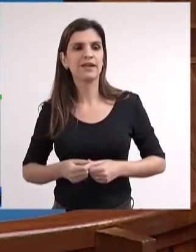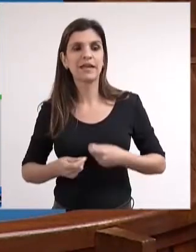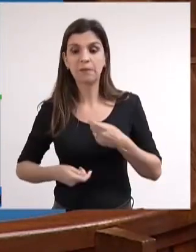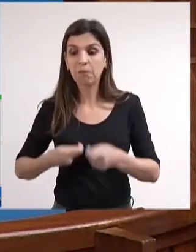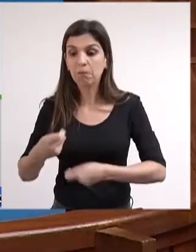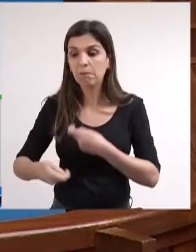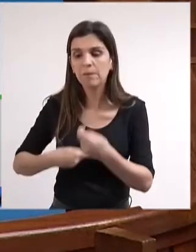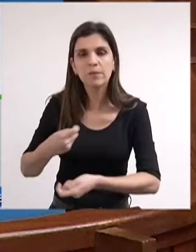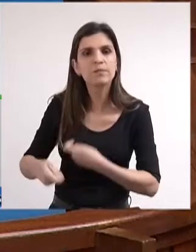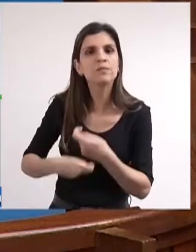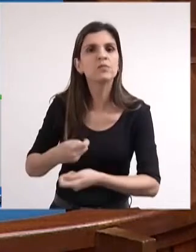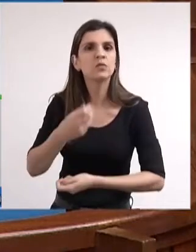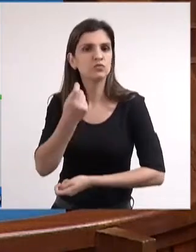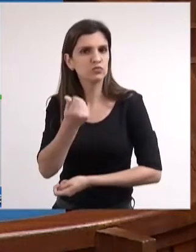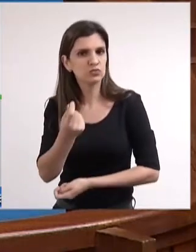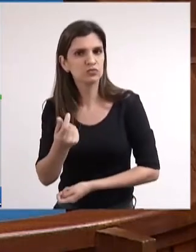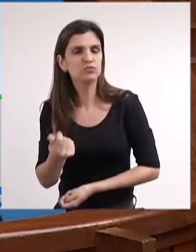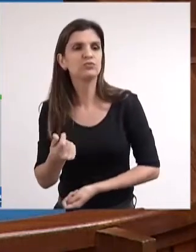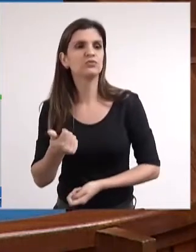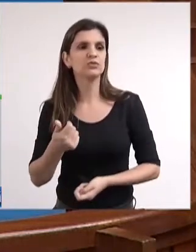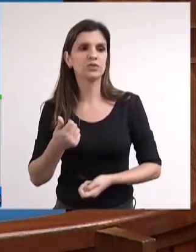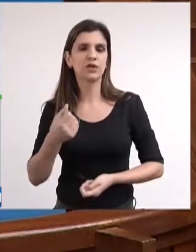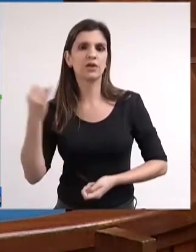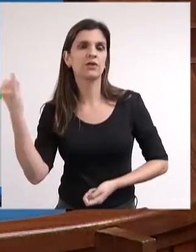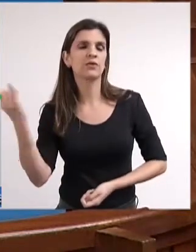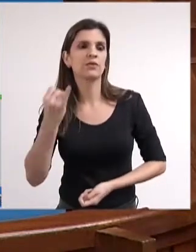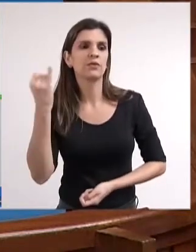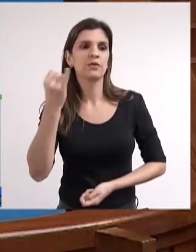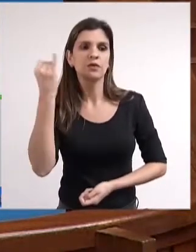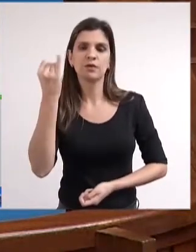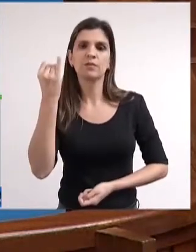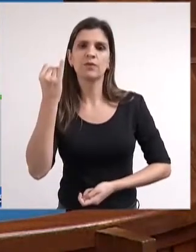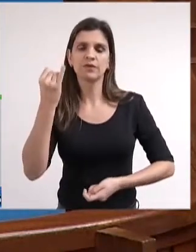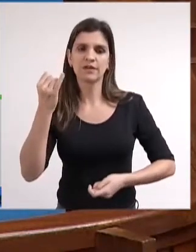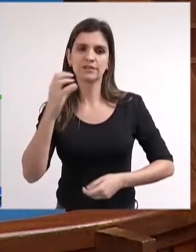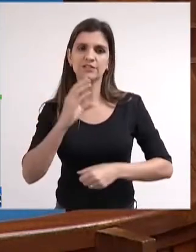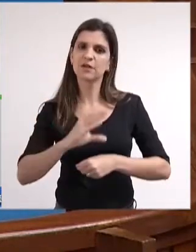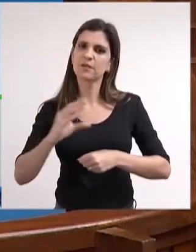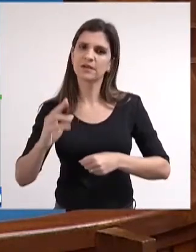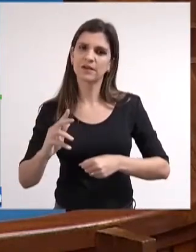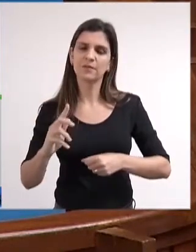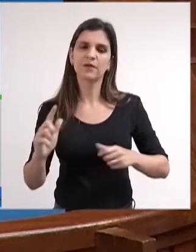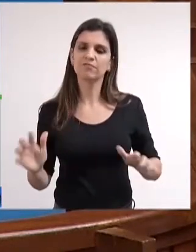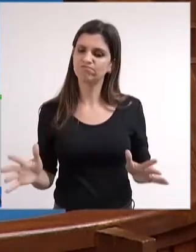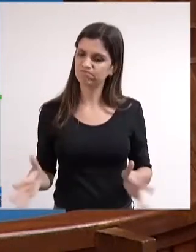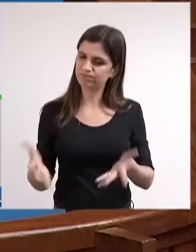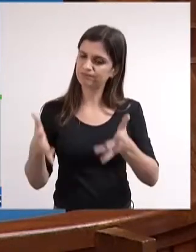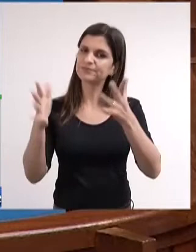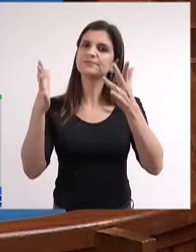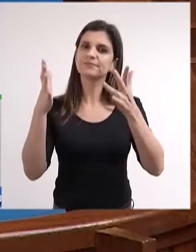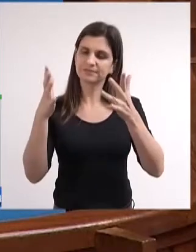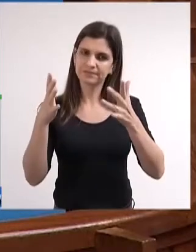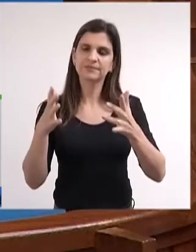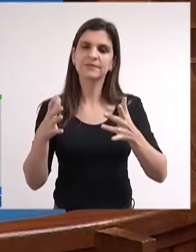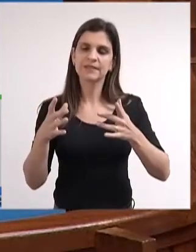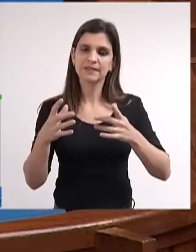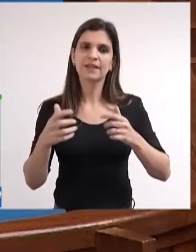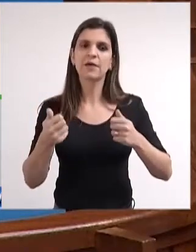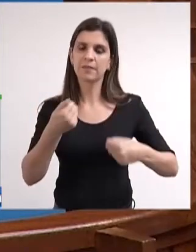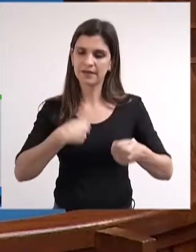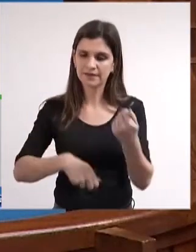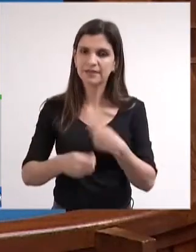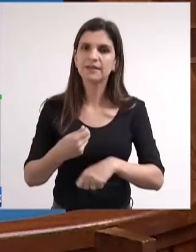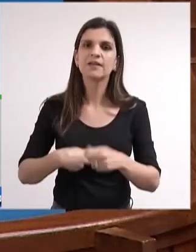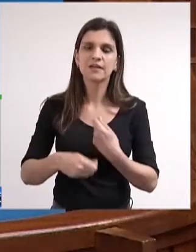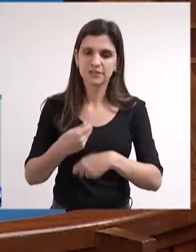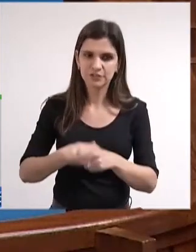Grande cada vez mais pujante. É isso que a gente acredita, é isso que a gente espera nessa administração Marquinhos Trade e Adriano Lopes, para que a gente possa